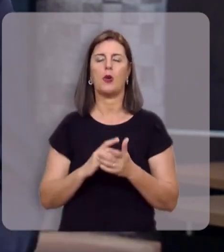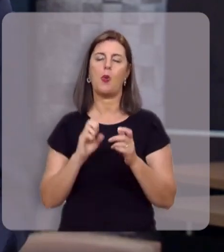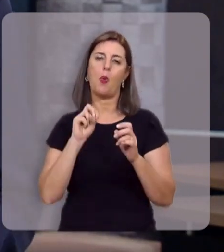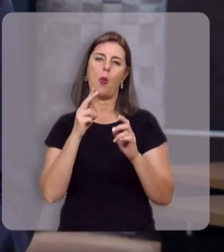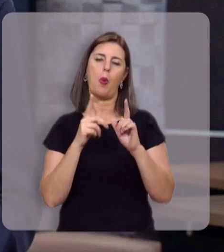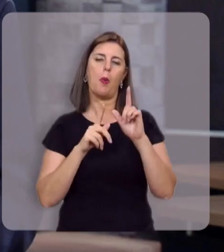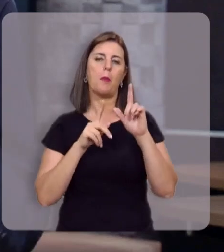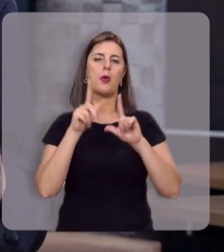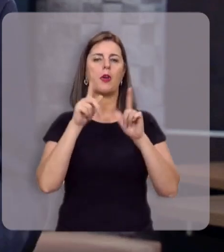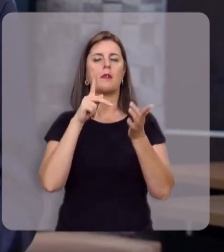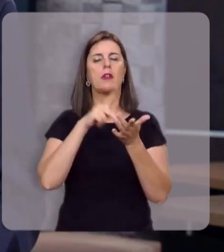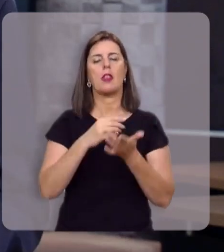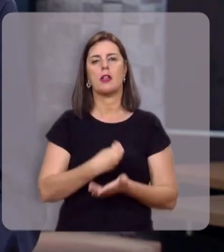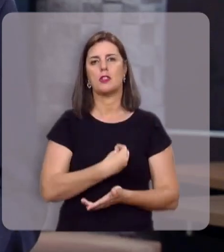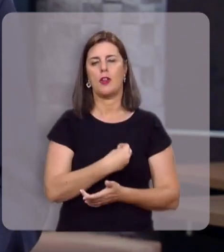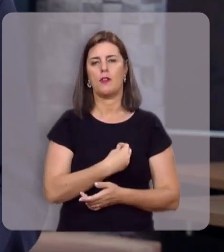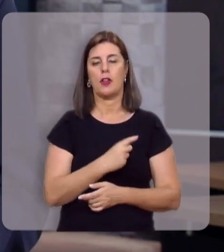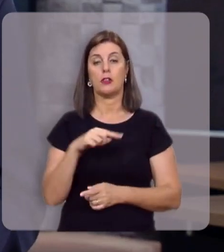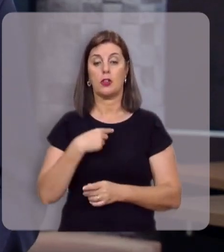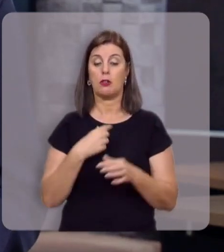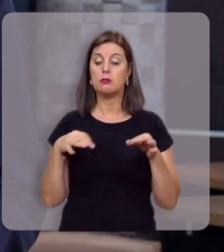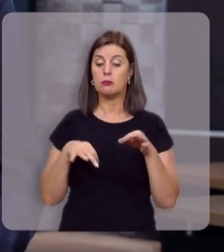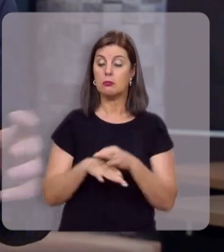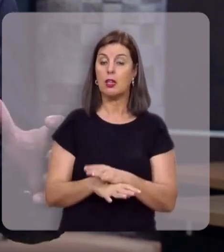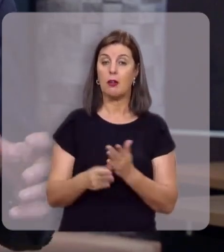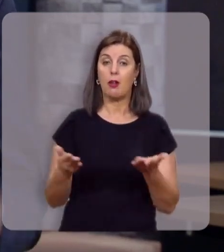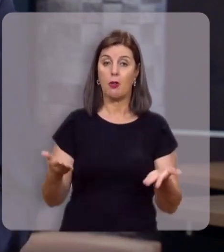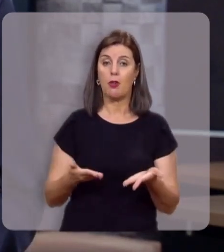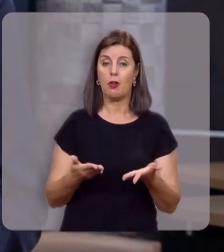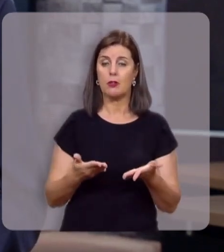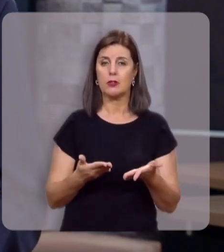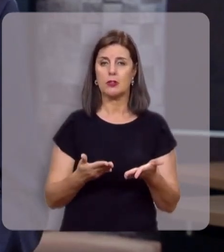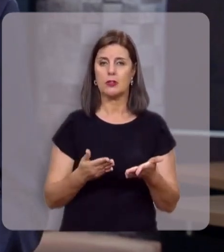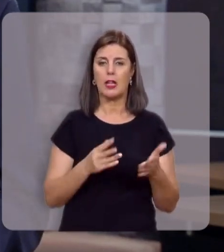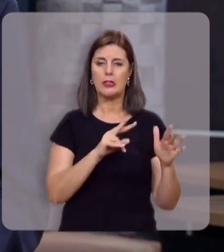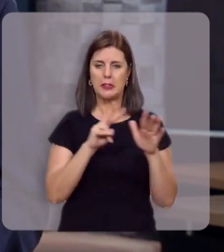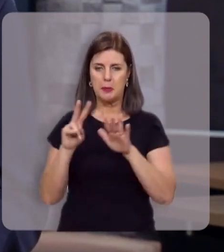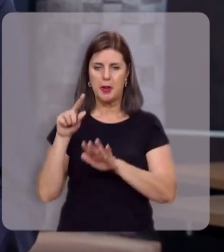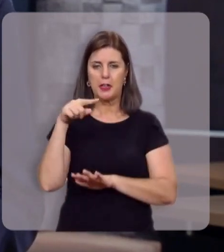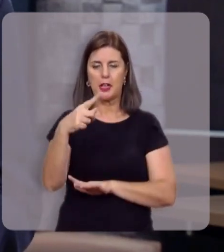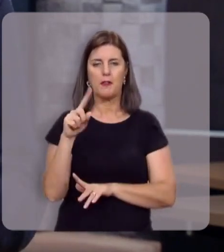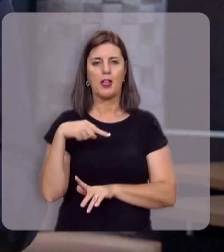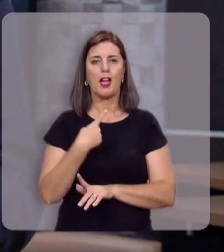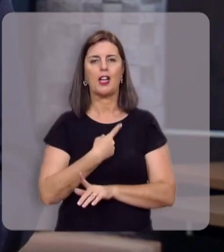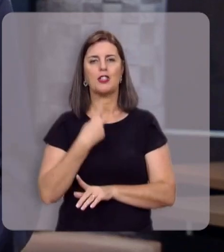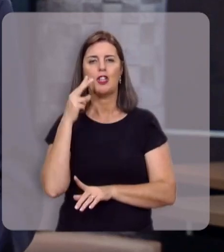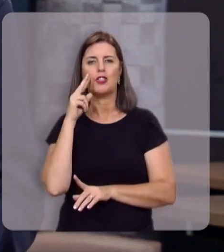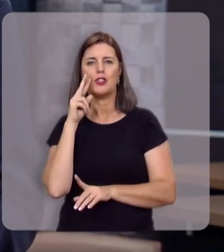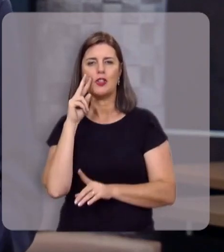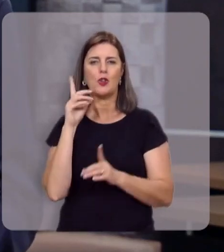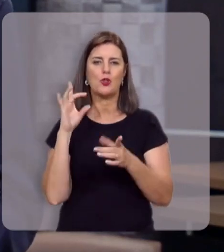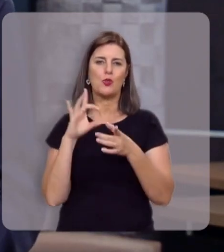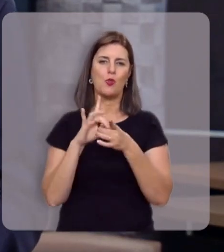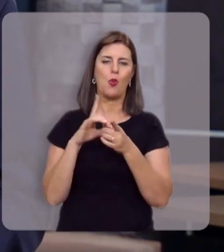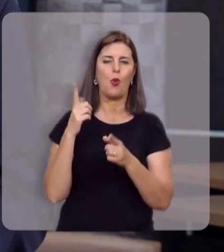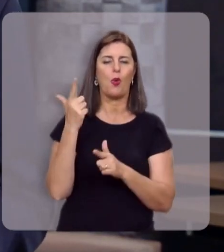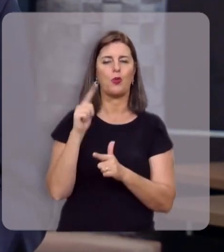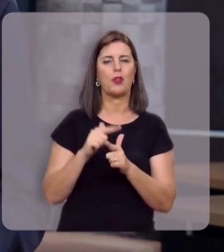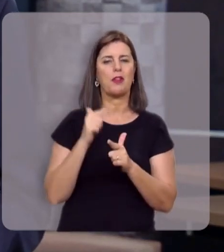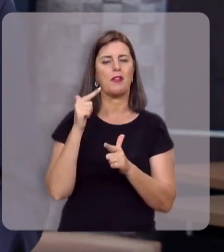youtube.com/IPBOficial e também /programa Verdade e Vida. A gente vai ficando por aqui, mas na semana que vem nós